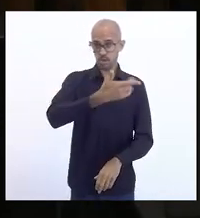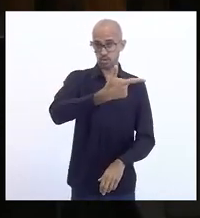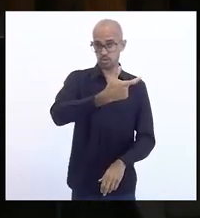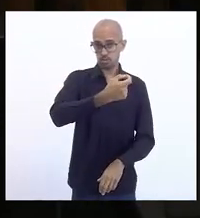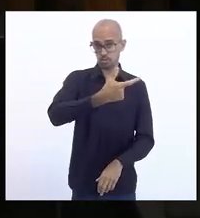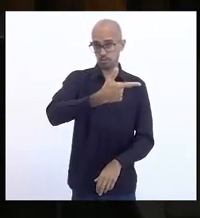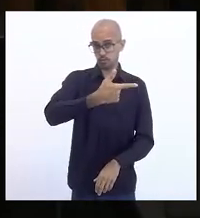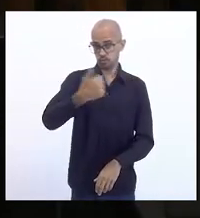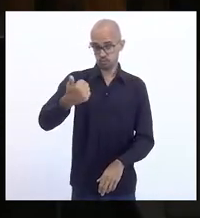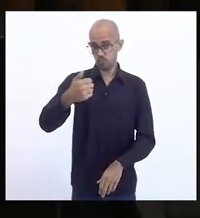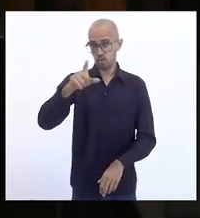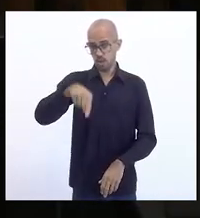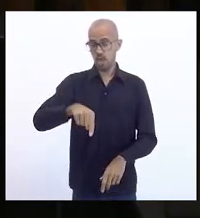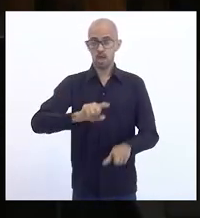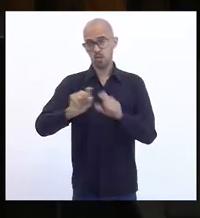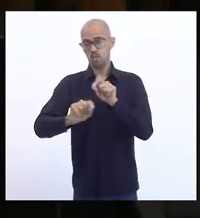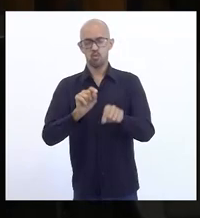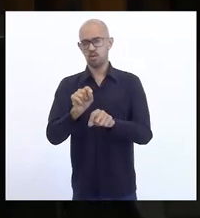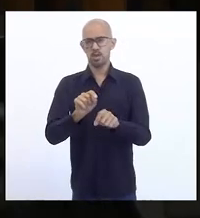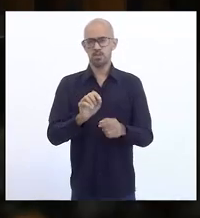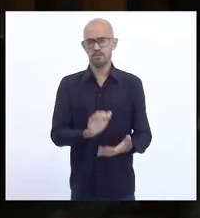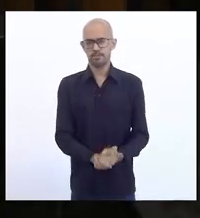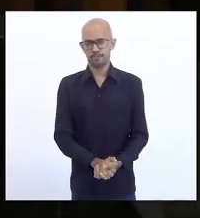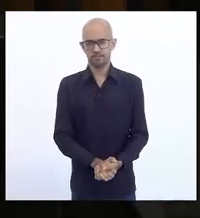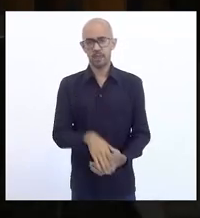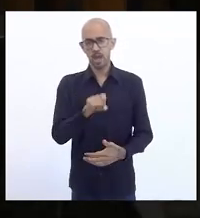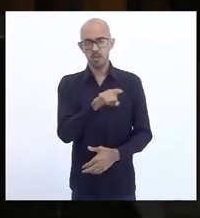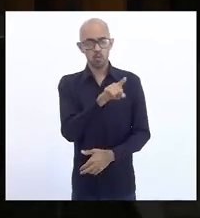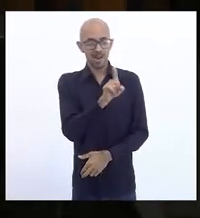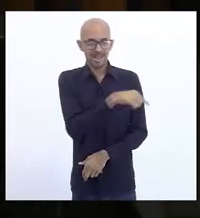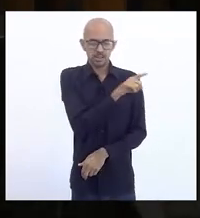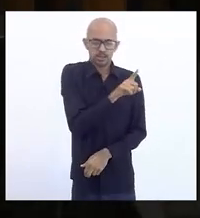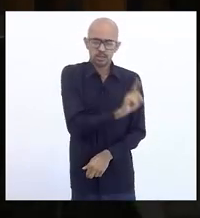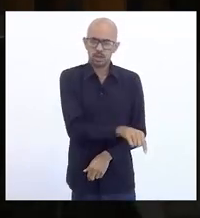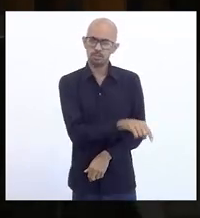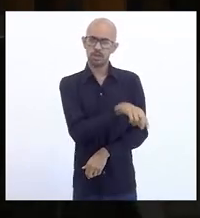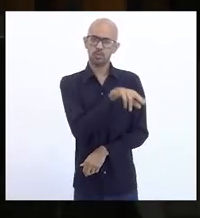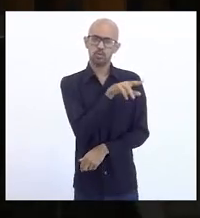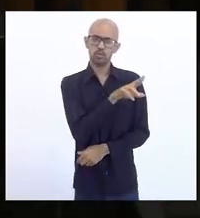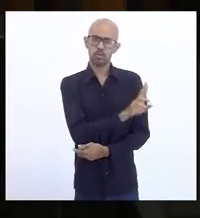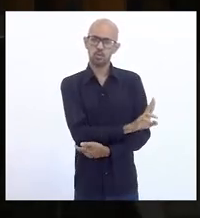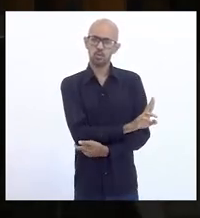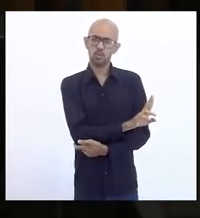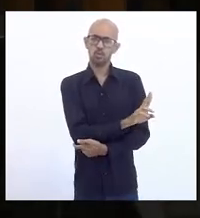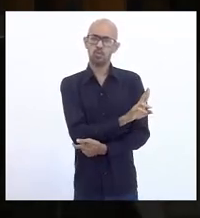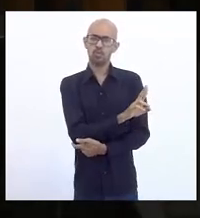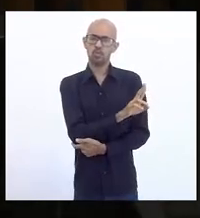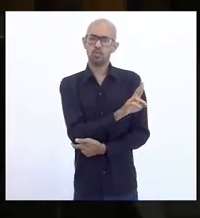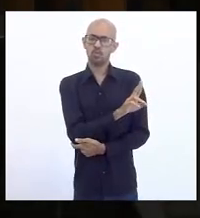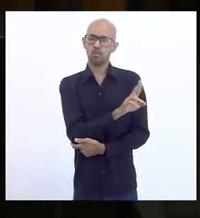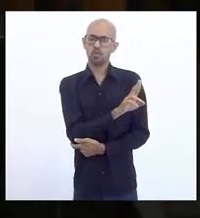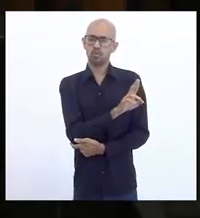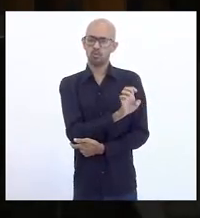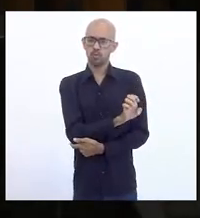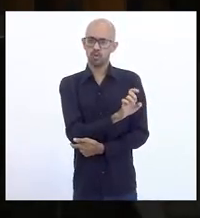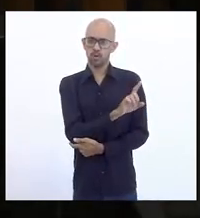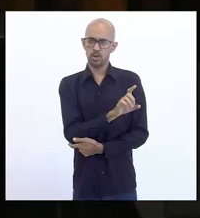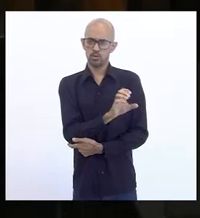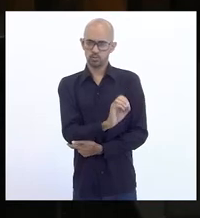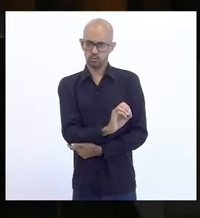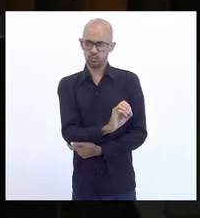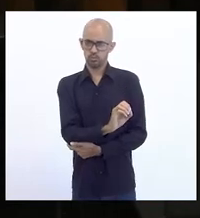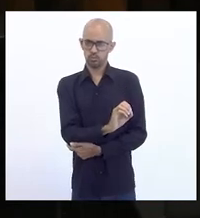trata nada mais, nada menos da extinção da Universidade da Zona